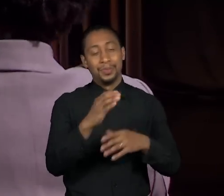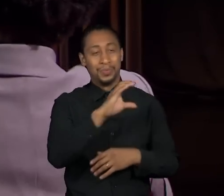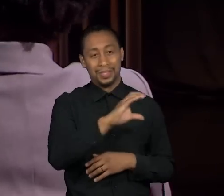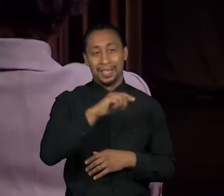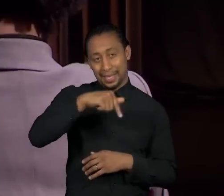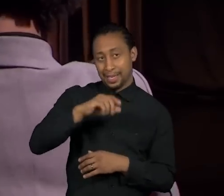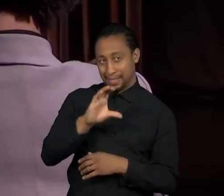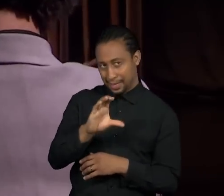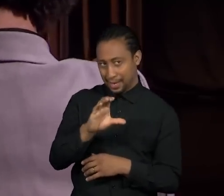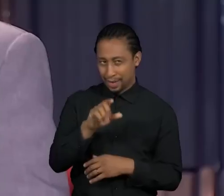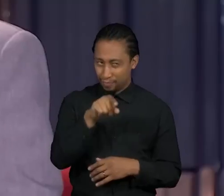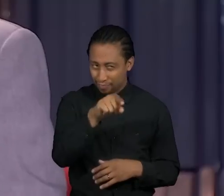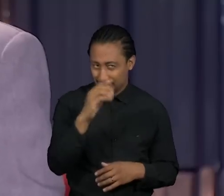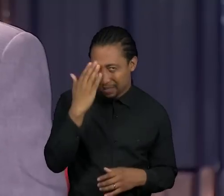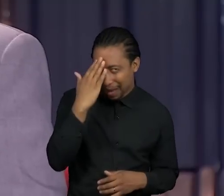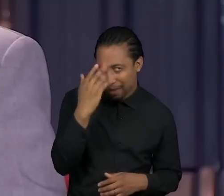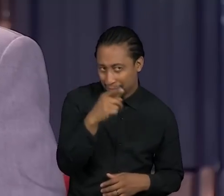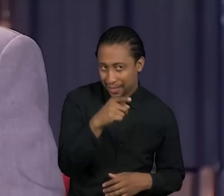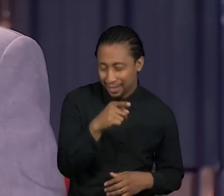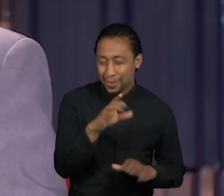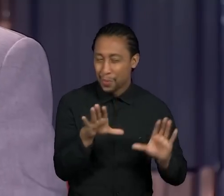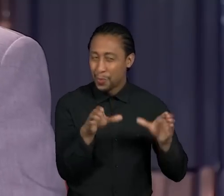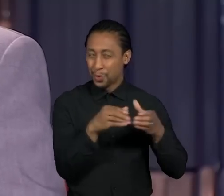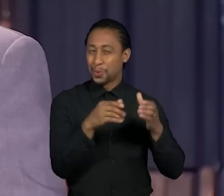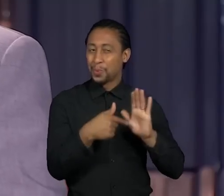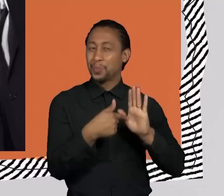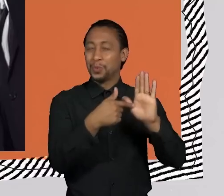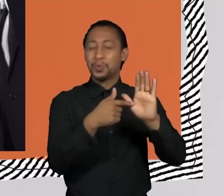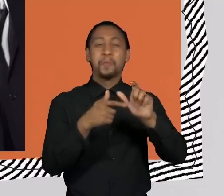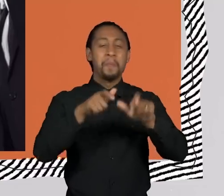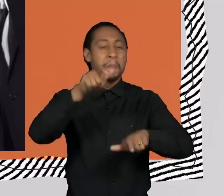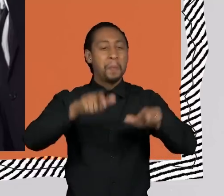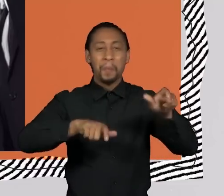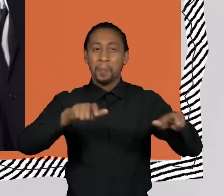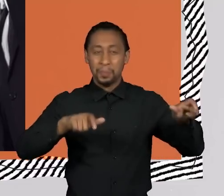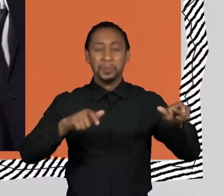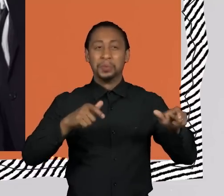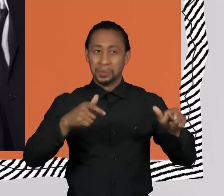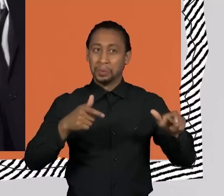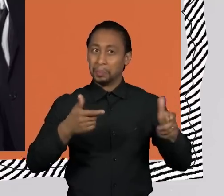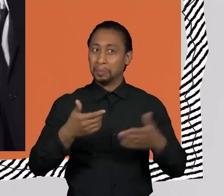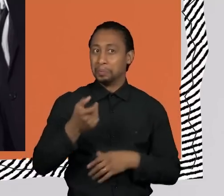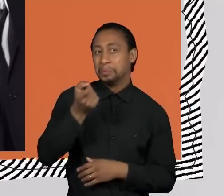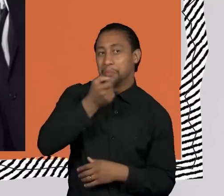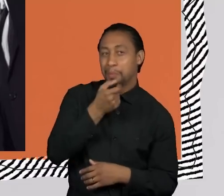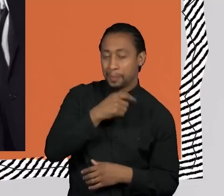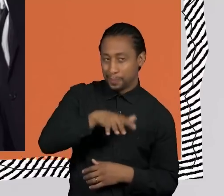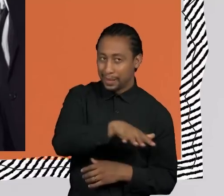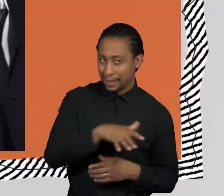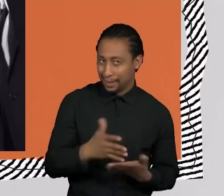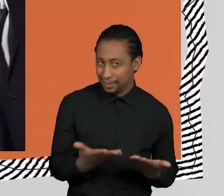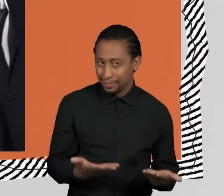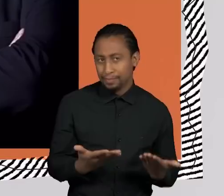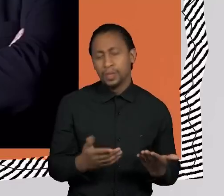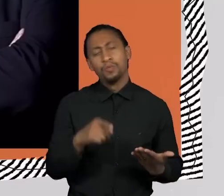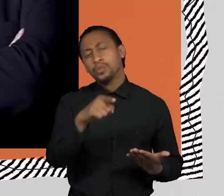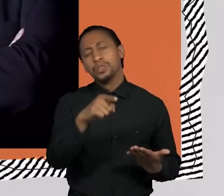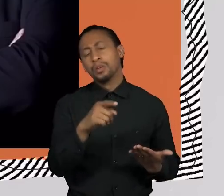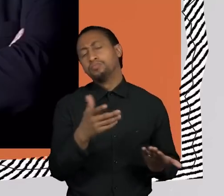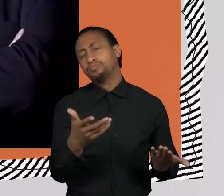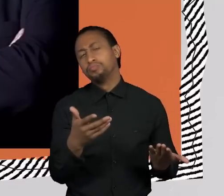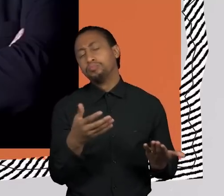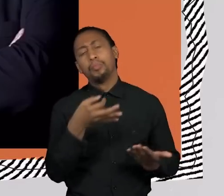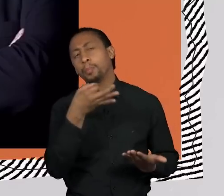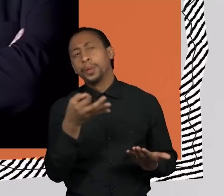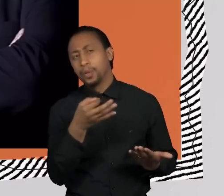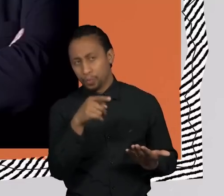CQC, um negócio ali, que revelou para o grande público grandes talentos, né, do stand-up. Como que você vê, você